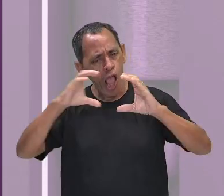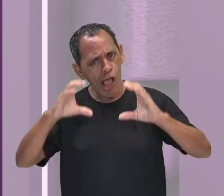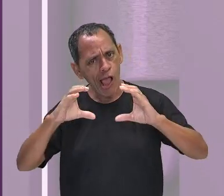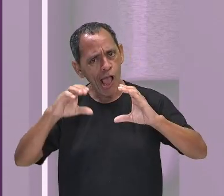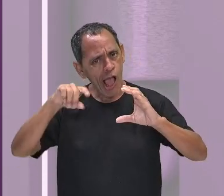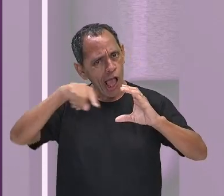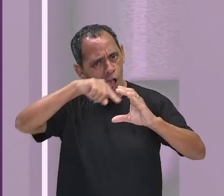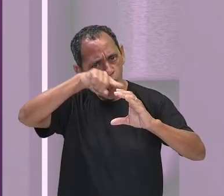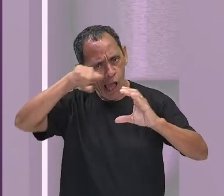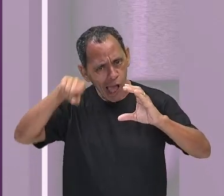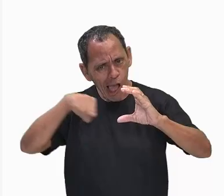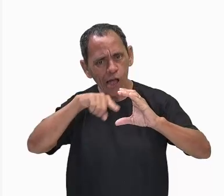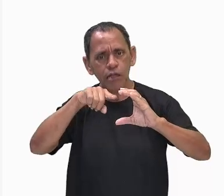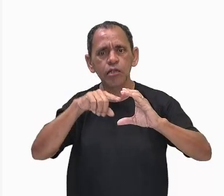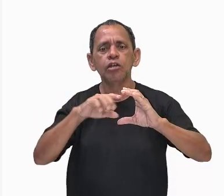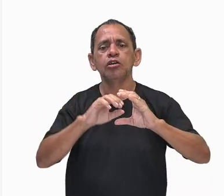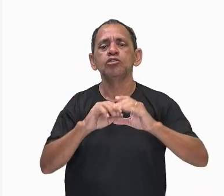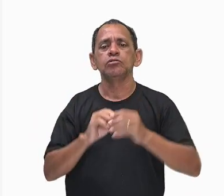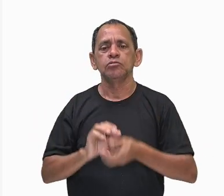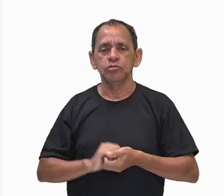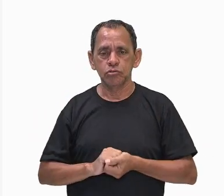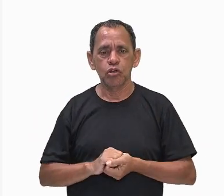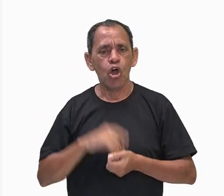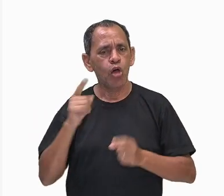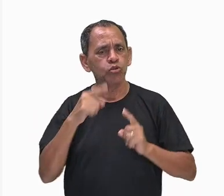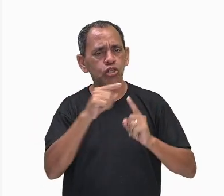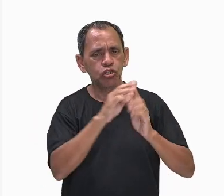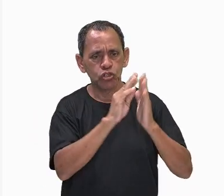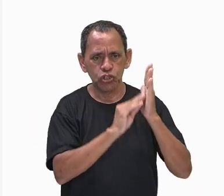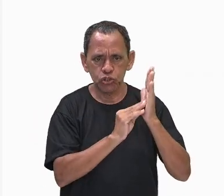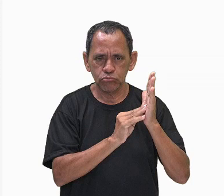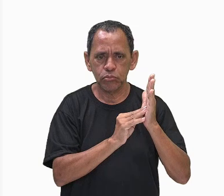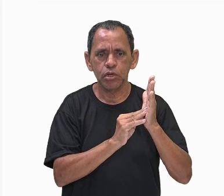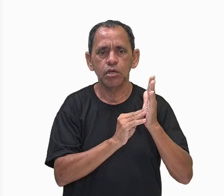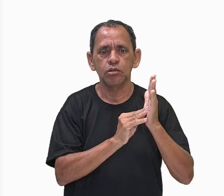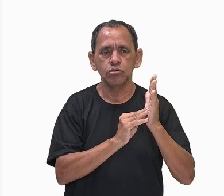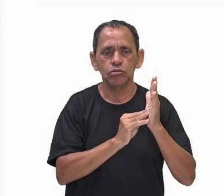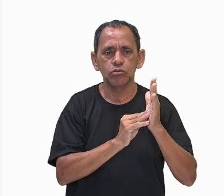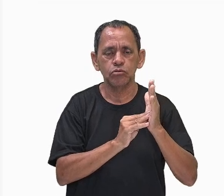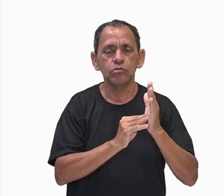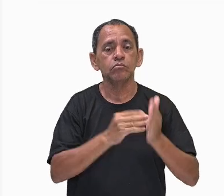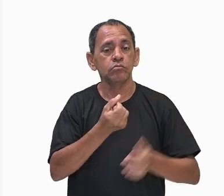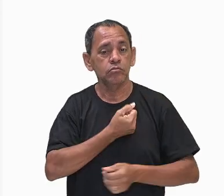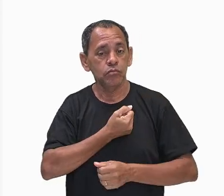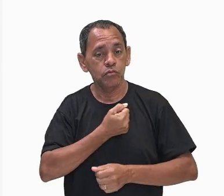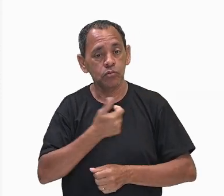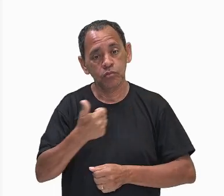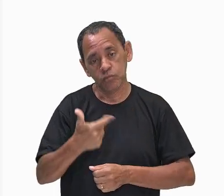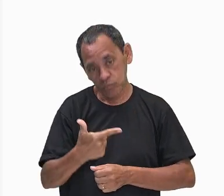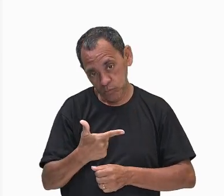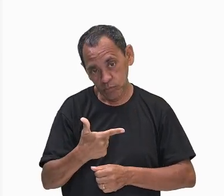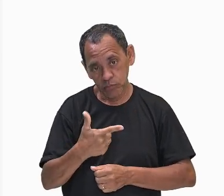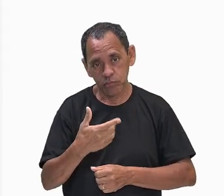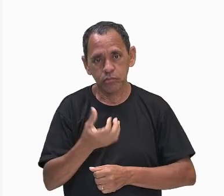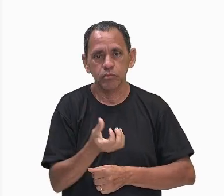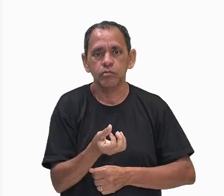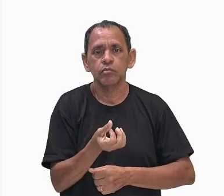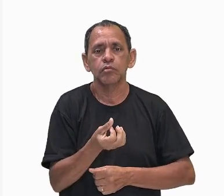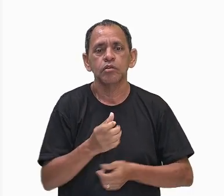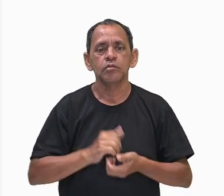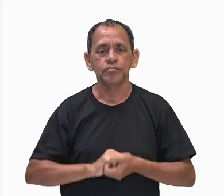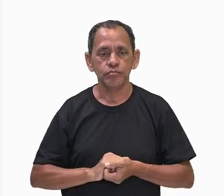falaremos sobre os cilindros. Acompanhe comigo então o objeto de conhecimento da aula de número 26. O objeto de